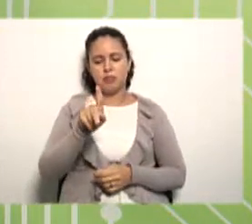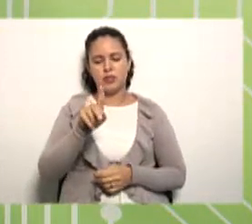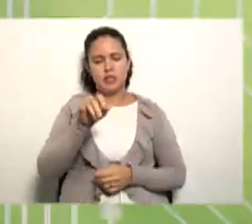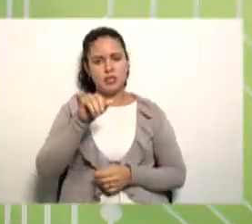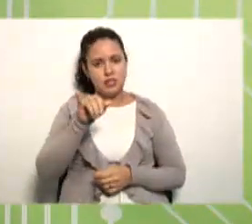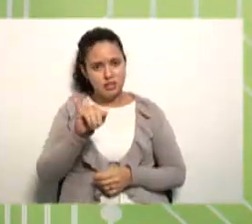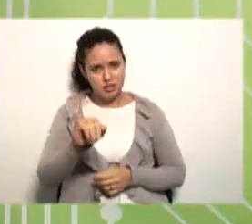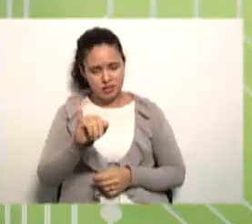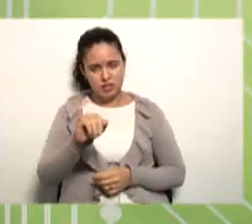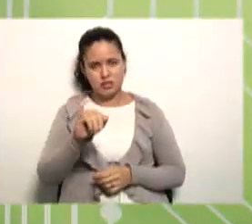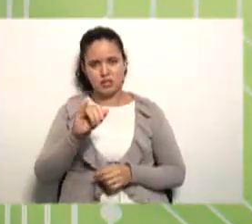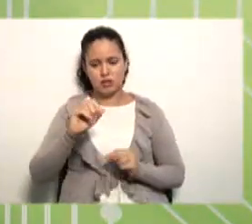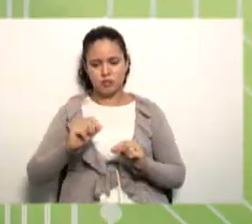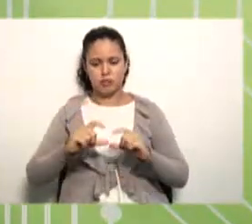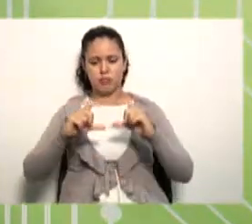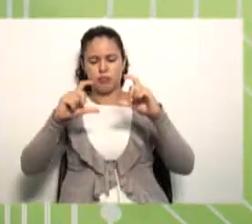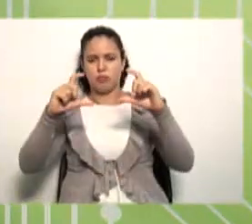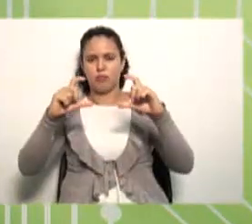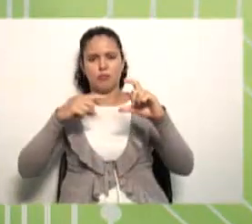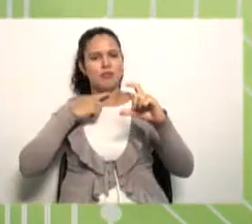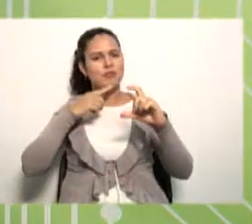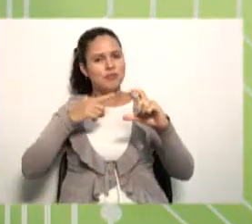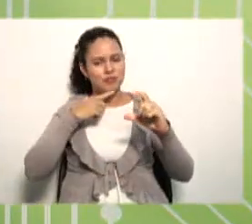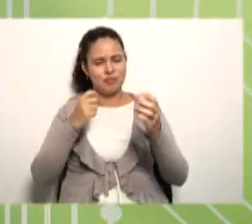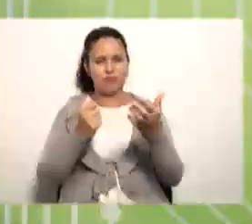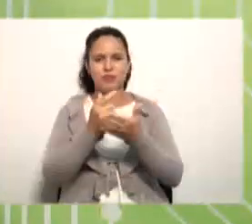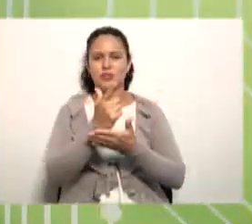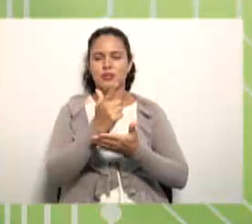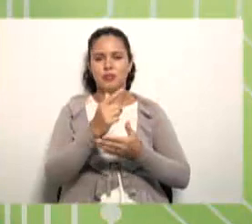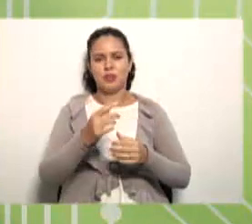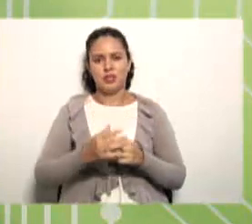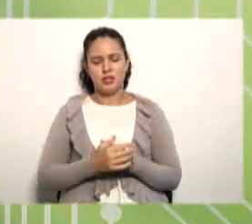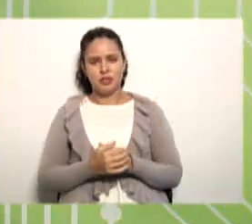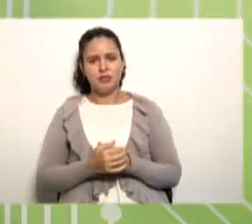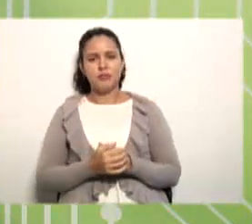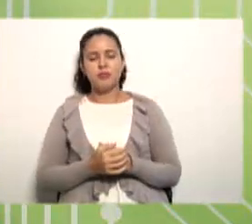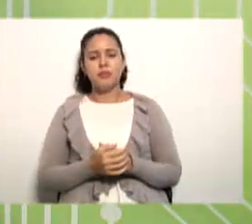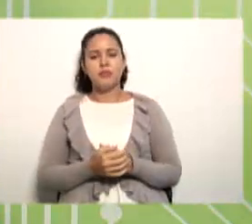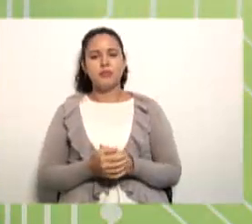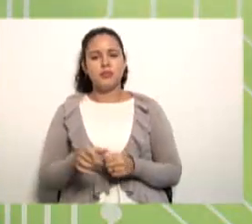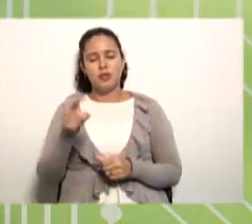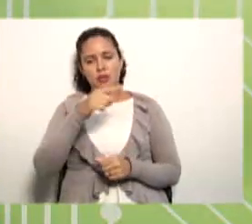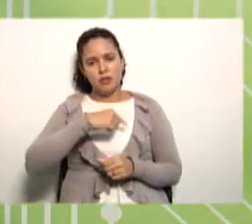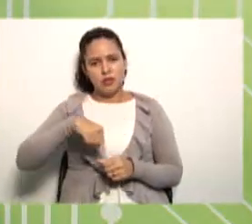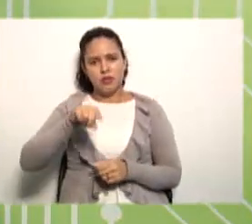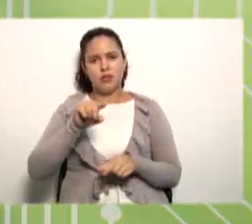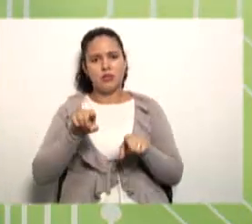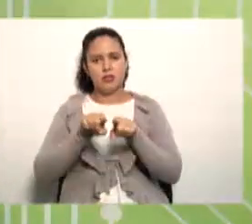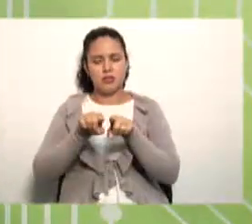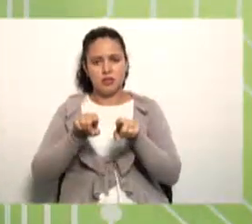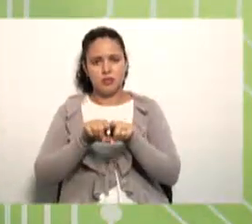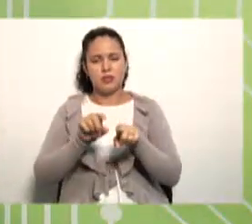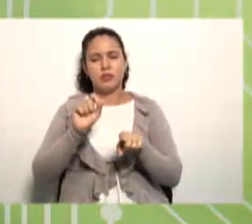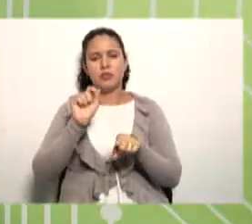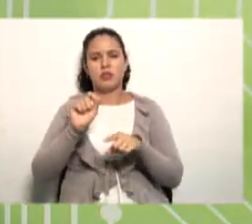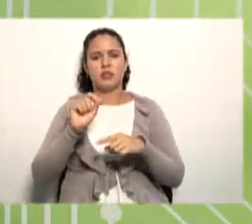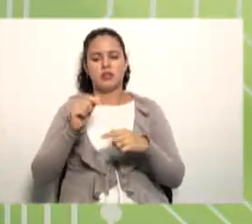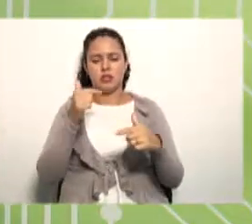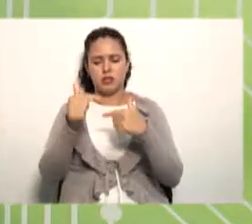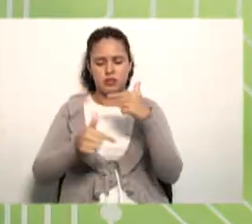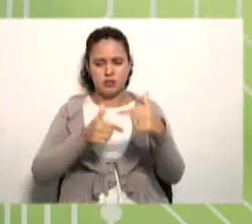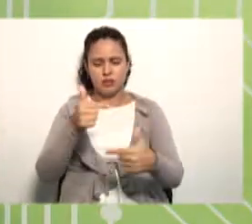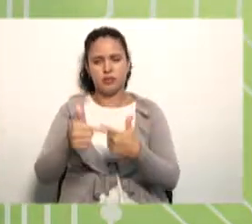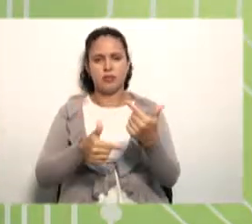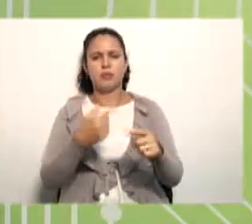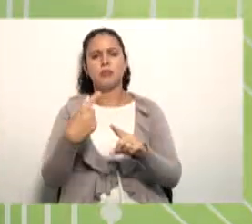com dinheiro, que é uma coisa que incentiva muito a gente, né? A gente trabalha por causa de dinheiro, a gente se qualifica por causa de dinheiro. Muita gente